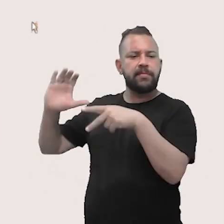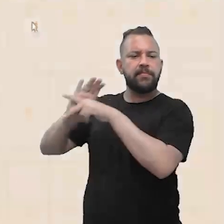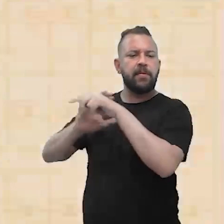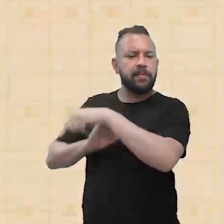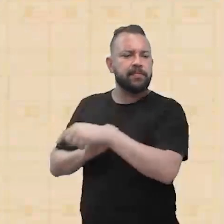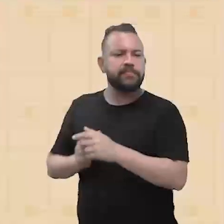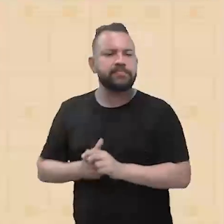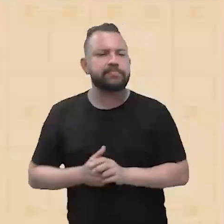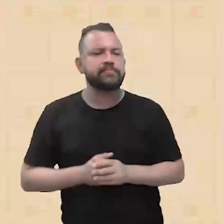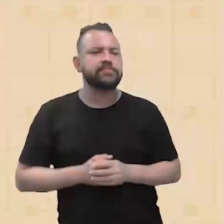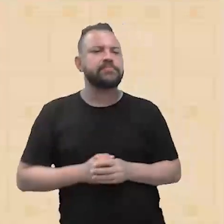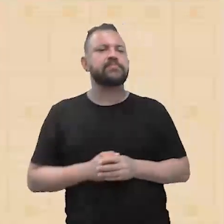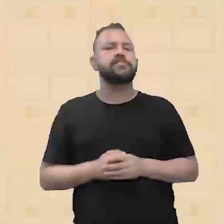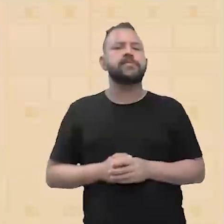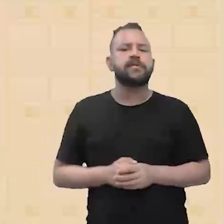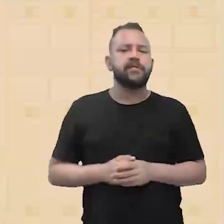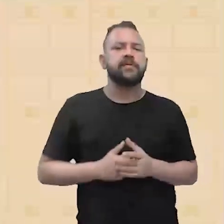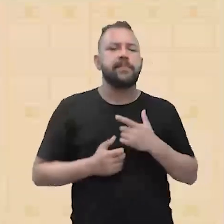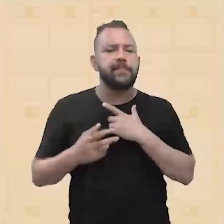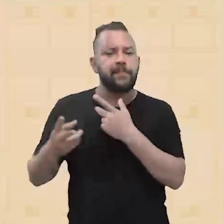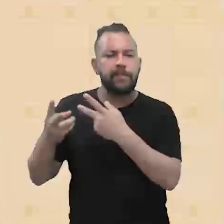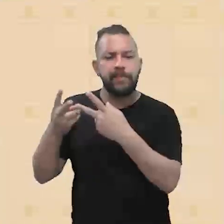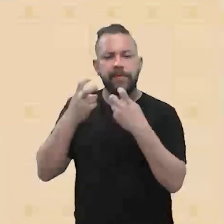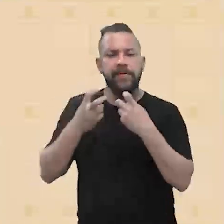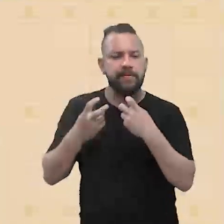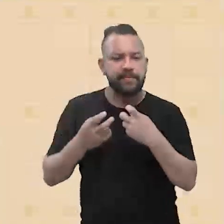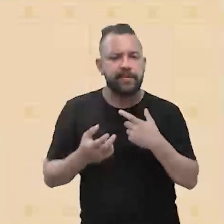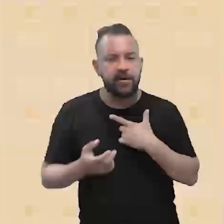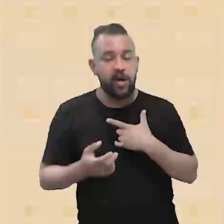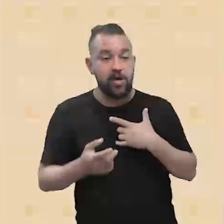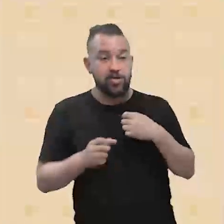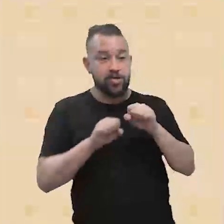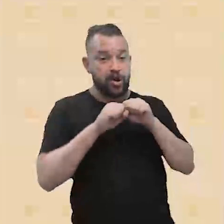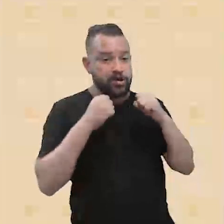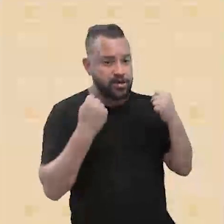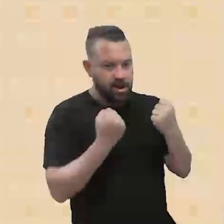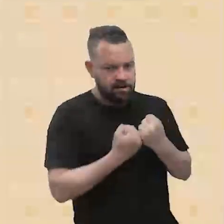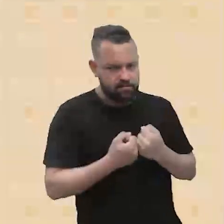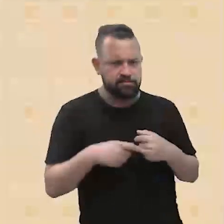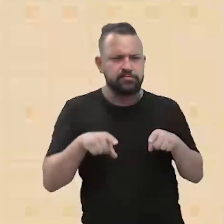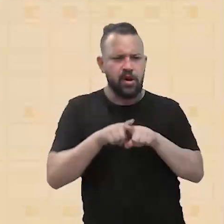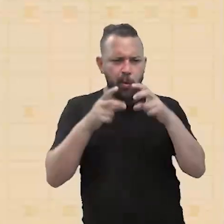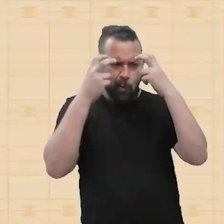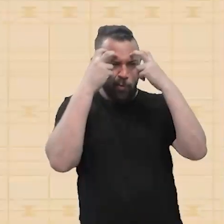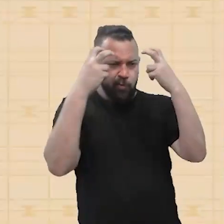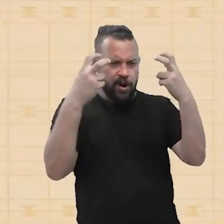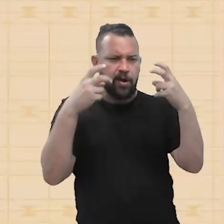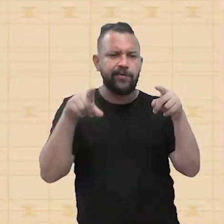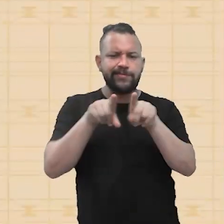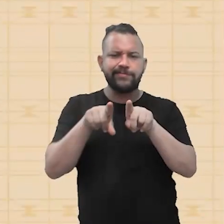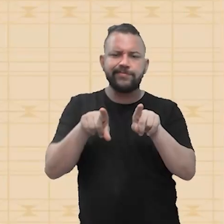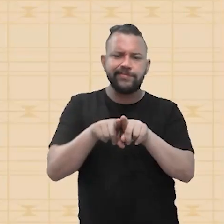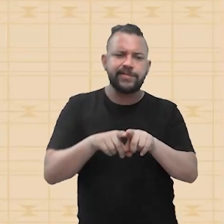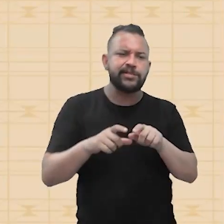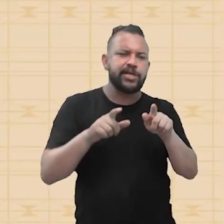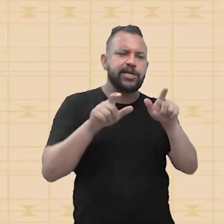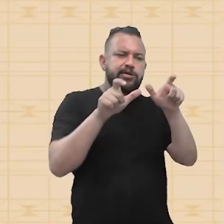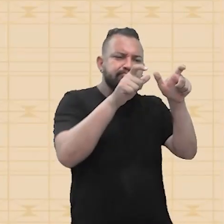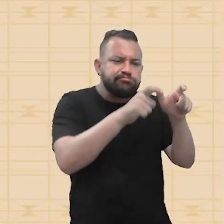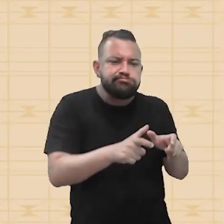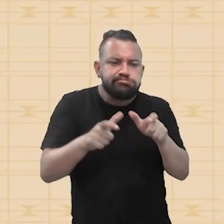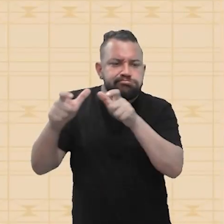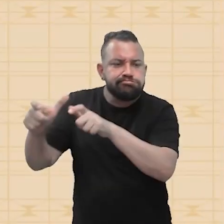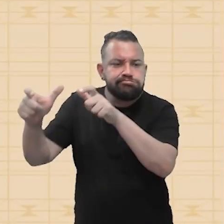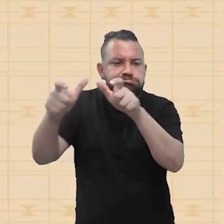comigo? Falei aqui. Os aspectos sociais, culturais,